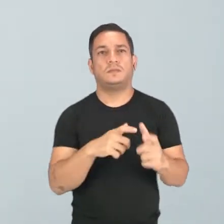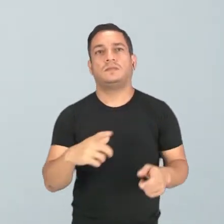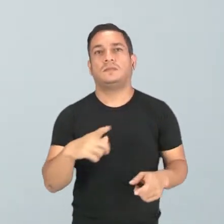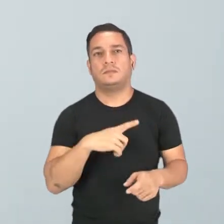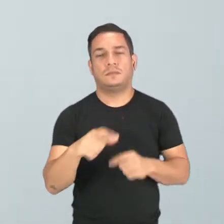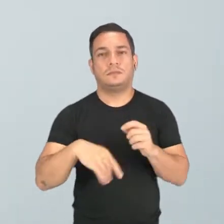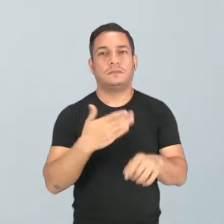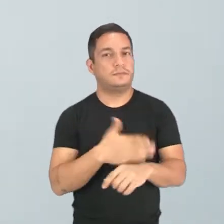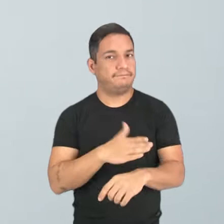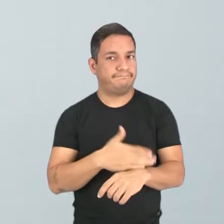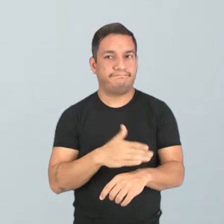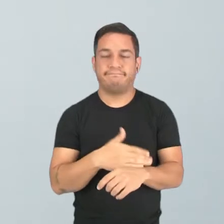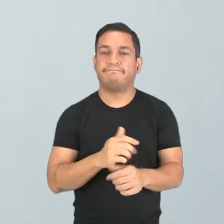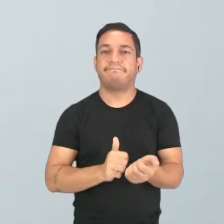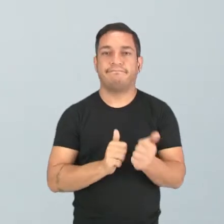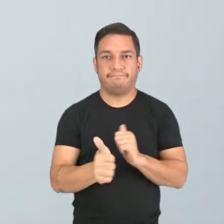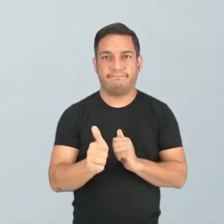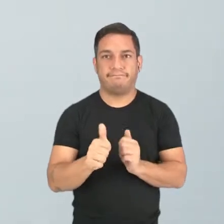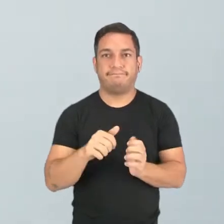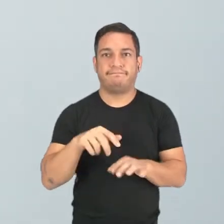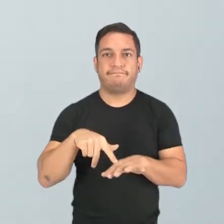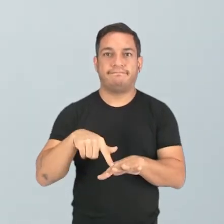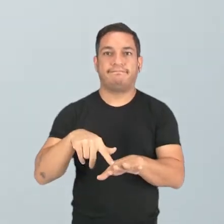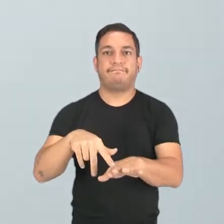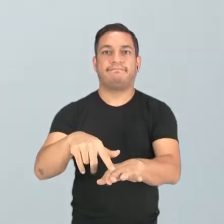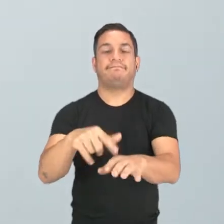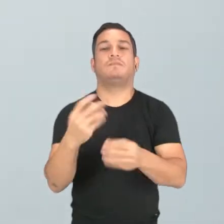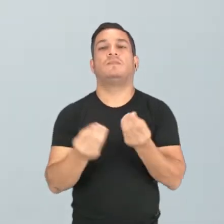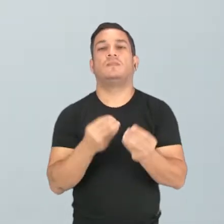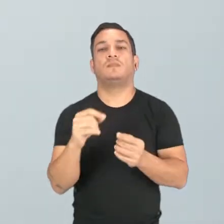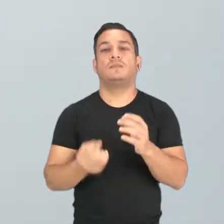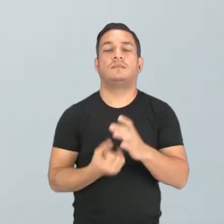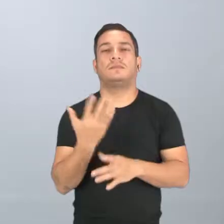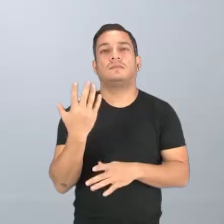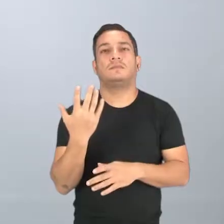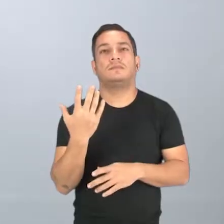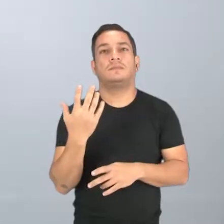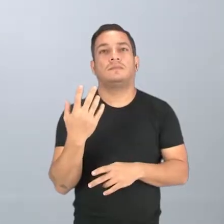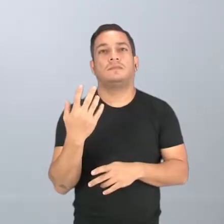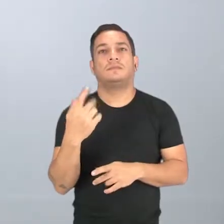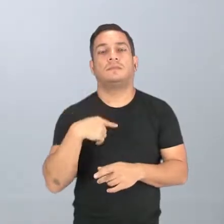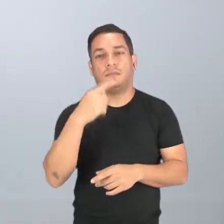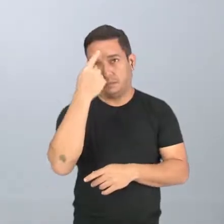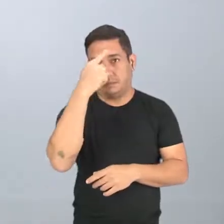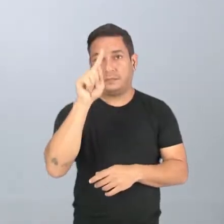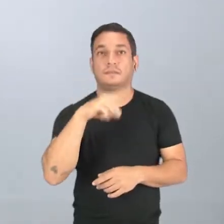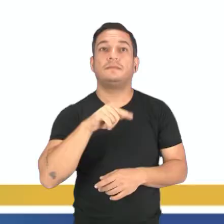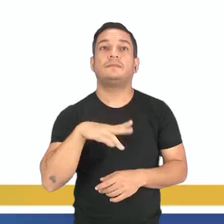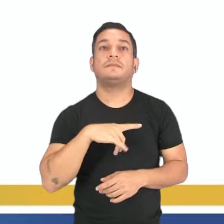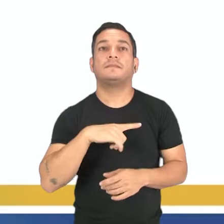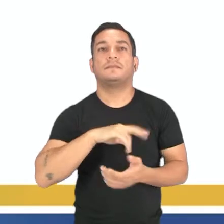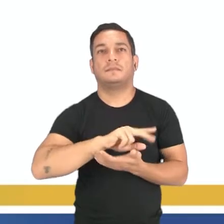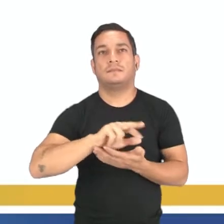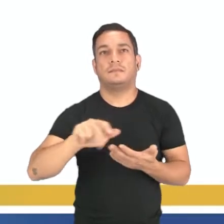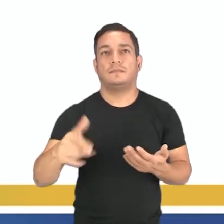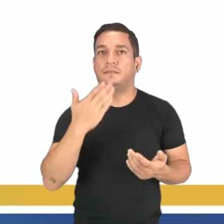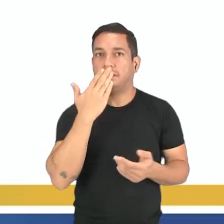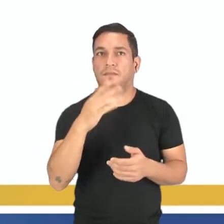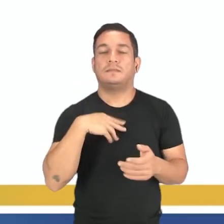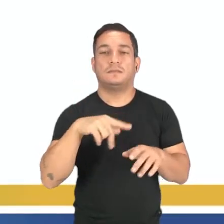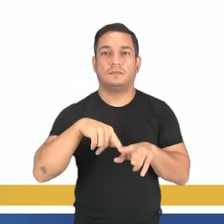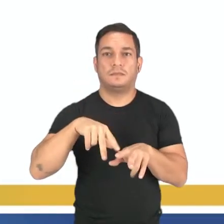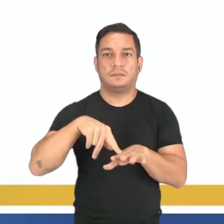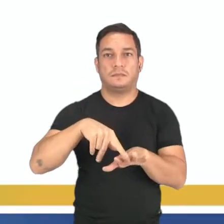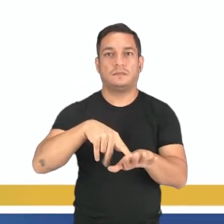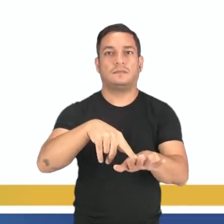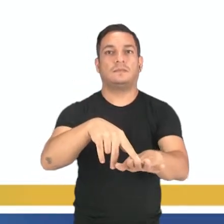tem praticantes dessa modalidade. E como que surgiu o skate, né? Quem foi que teve essa ideia? Várias modalidades, como o